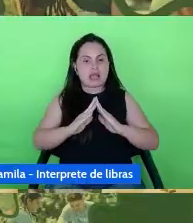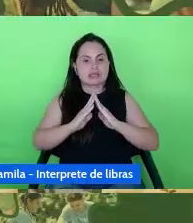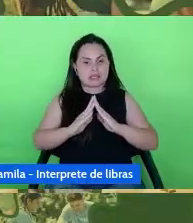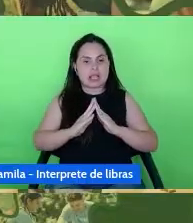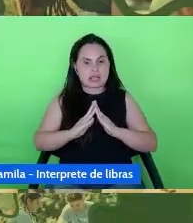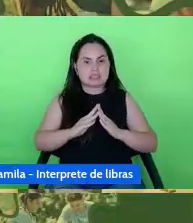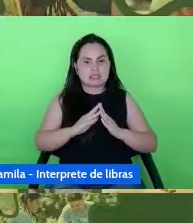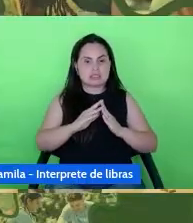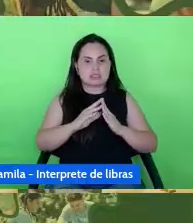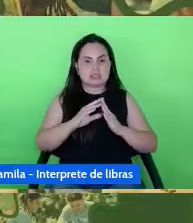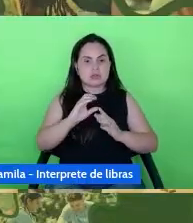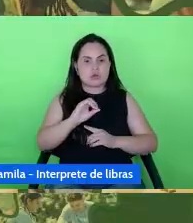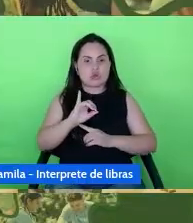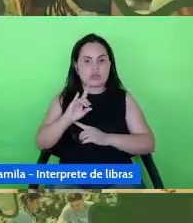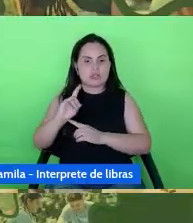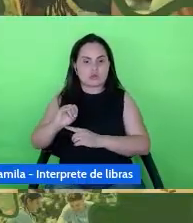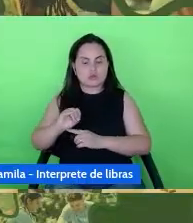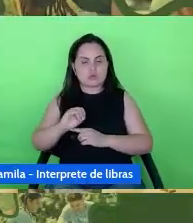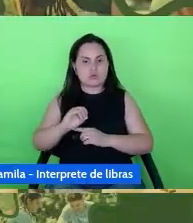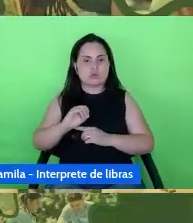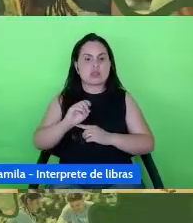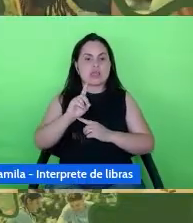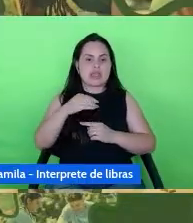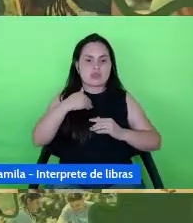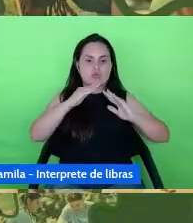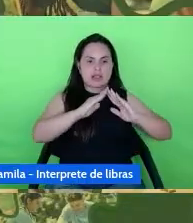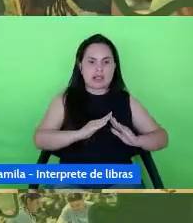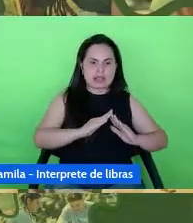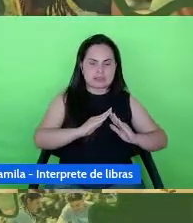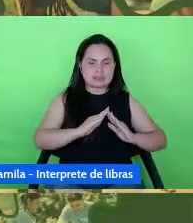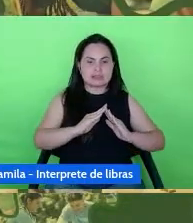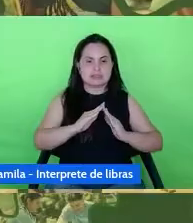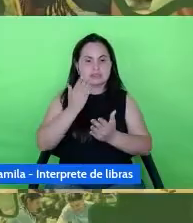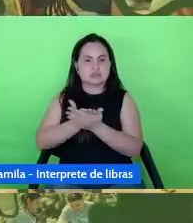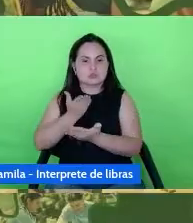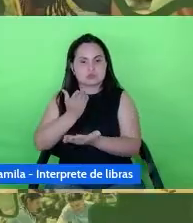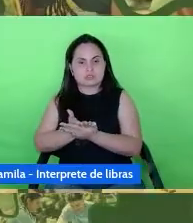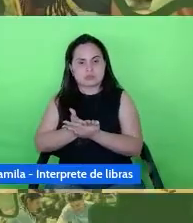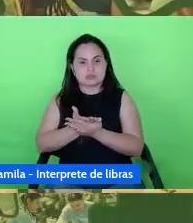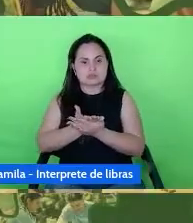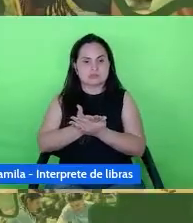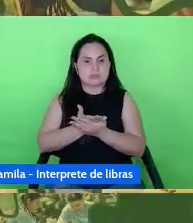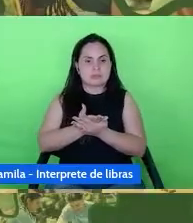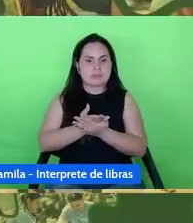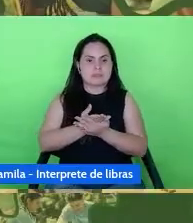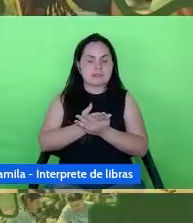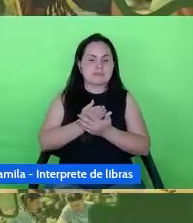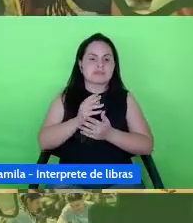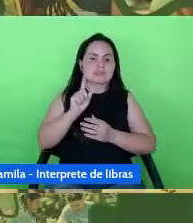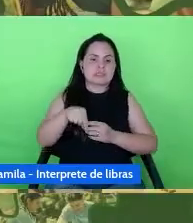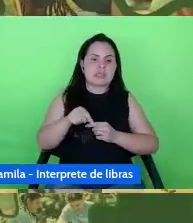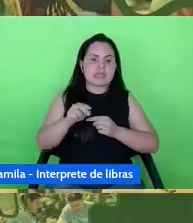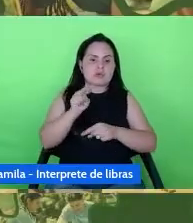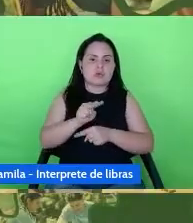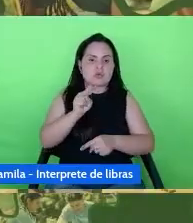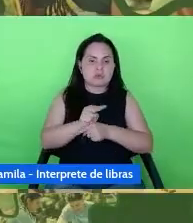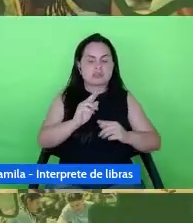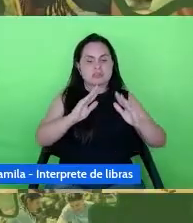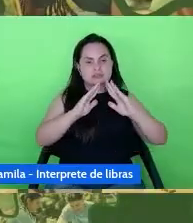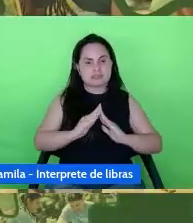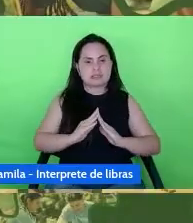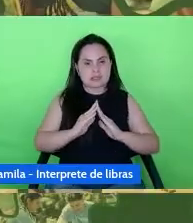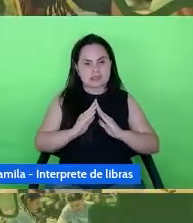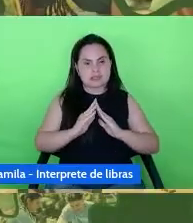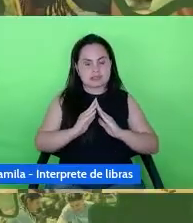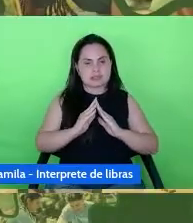onde eu moro. E o que é economia? Vem do grego oikos nomos, que quer dizer cuidar da casa, que